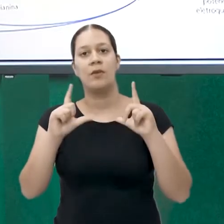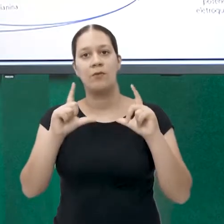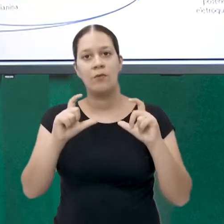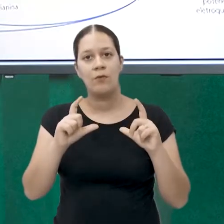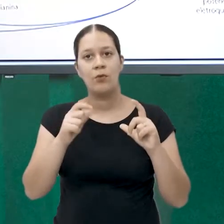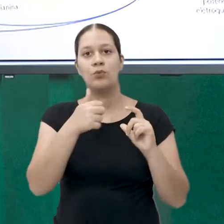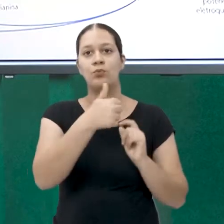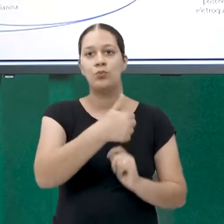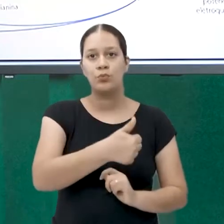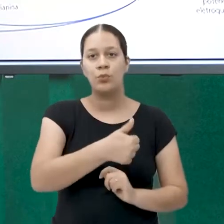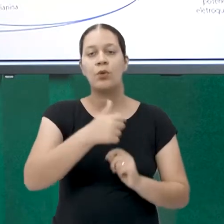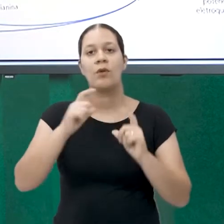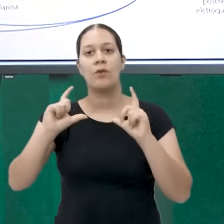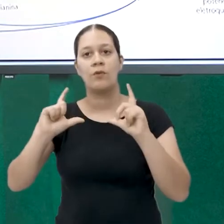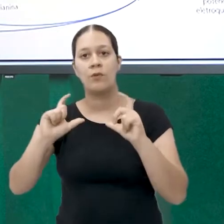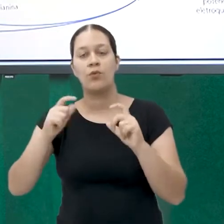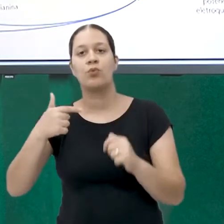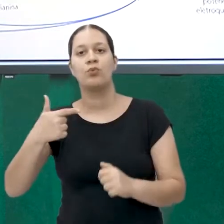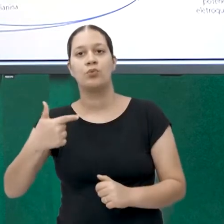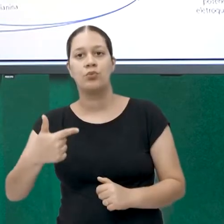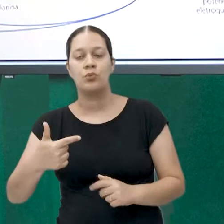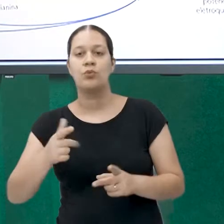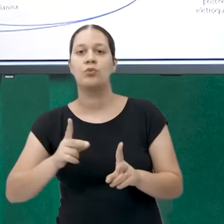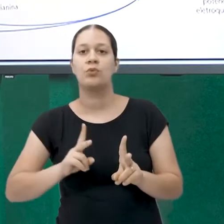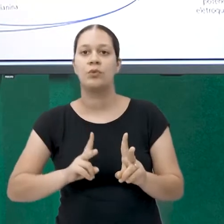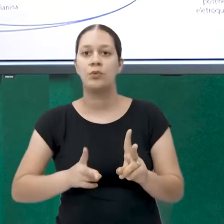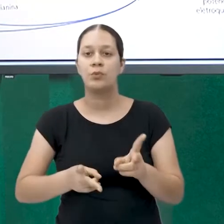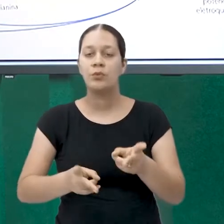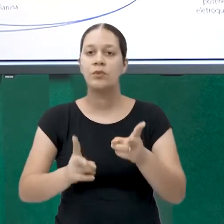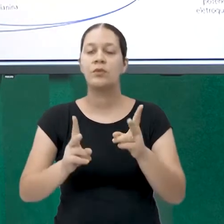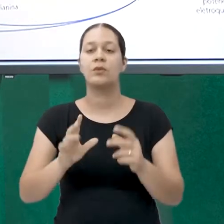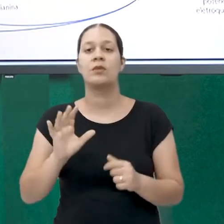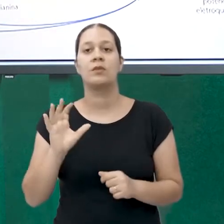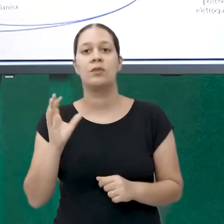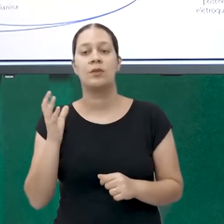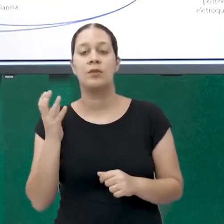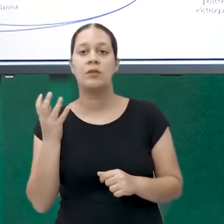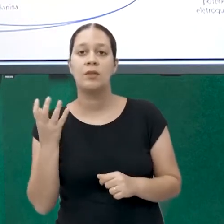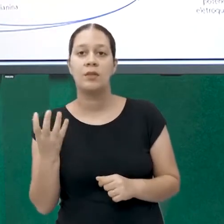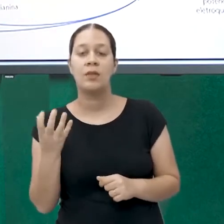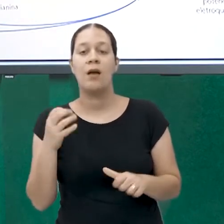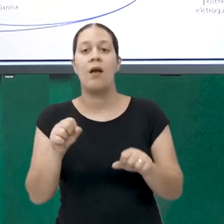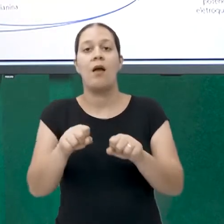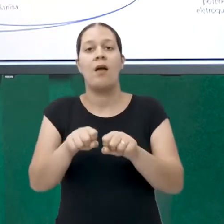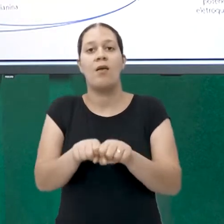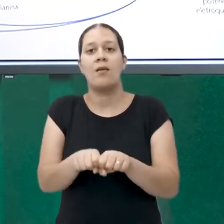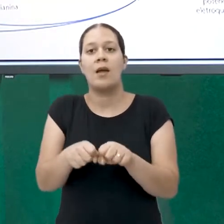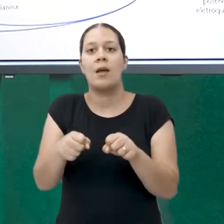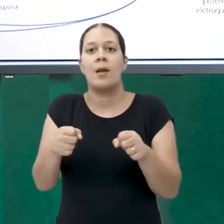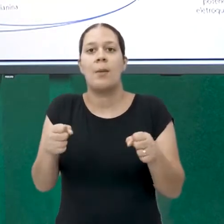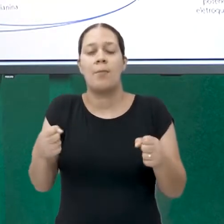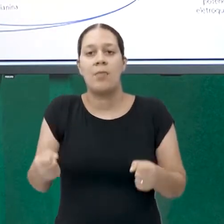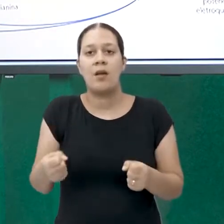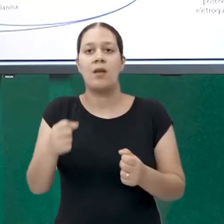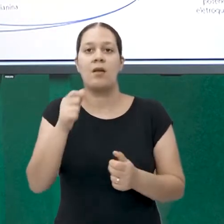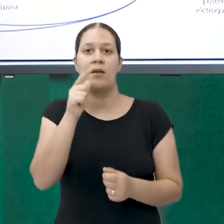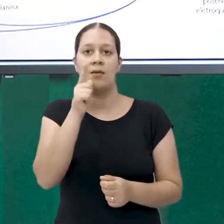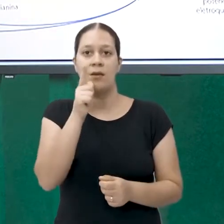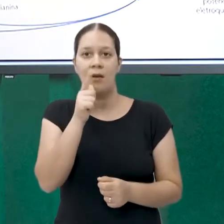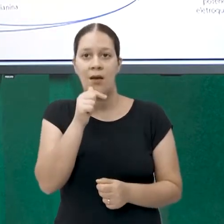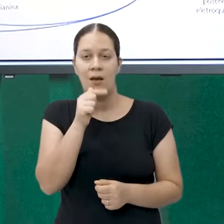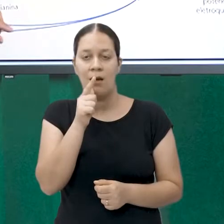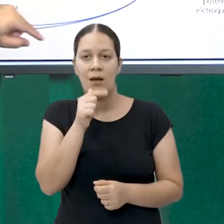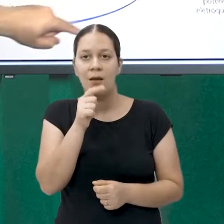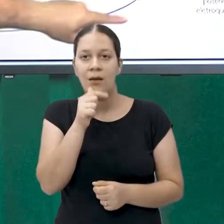tanto no fotossistema 2 quanto no fotossistema 1, tá? No fim das contas, o que acontece? Você tem aqui a quebra